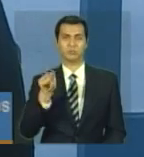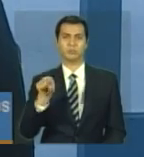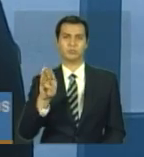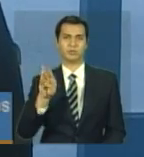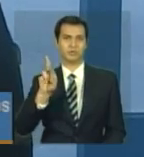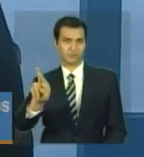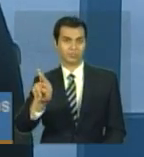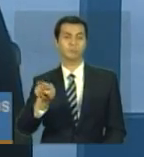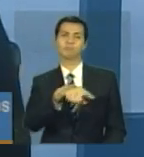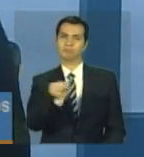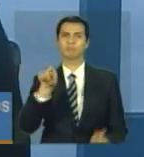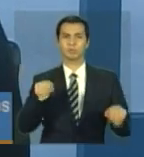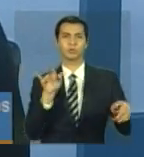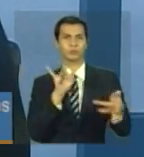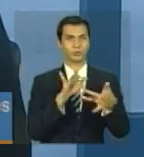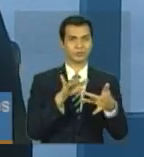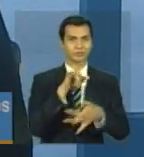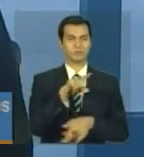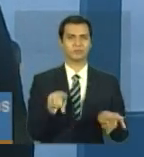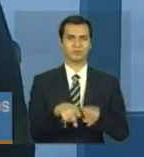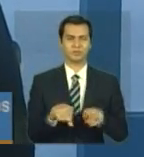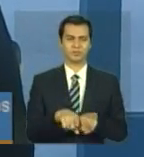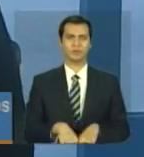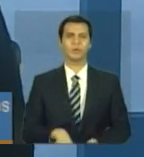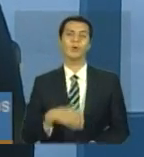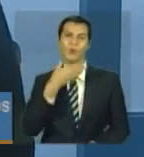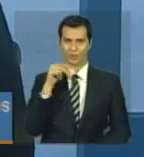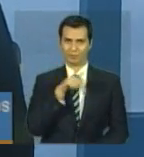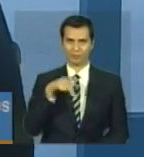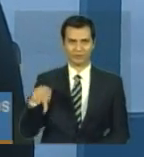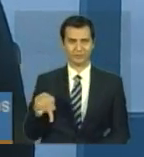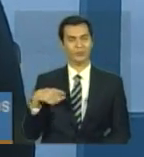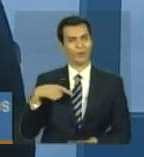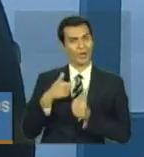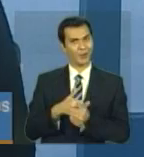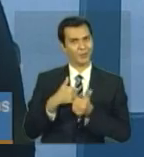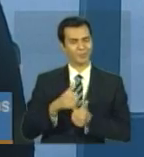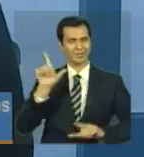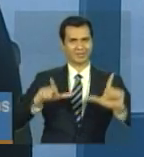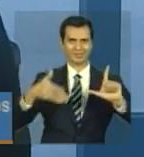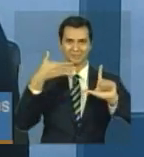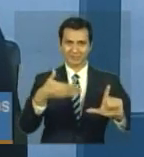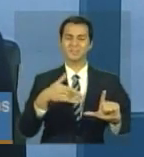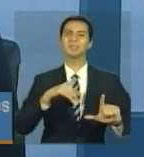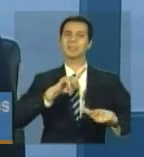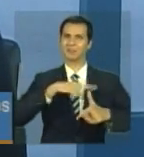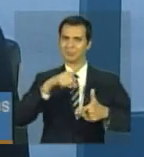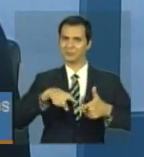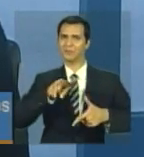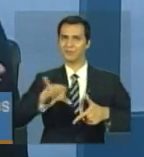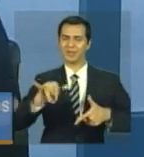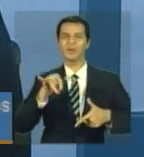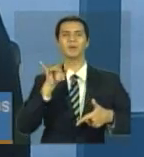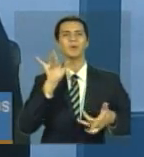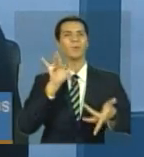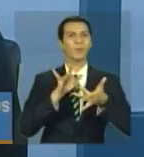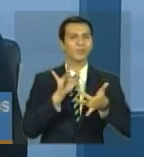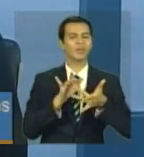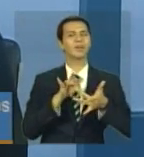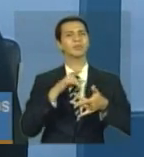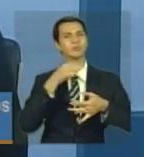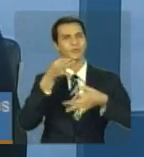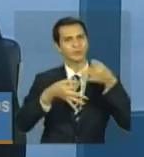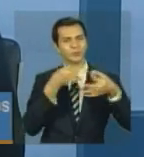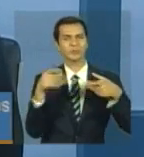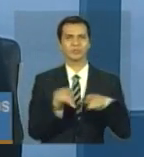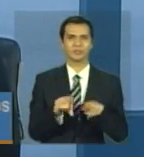secretaria@redesam.ufrgs.br. Bom, o professor está acompanhando aqui, eu tenho certeza que logo, logo ele vai entrar em contato para fazer alguns comentários. Mas continuando então com as